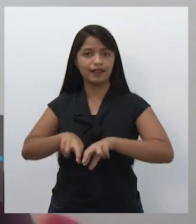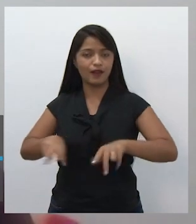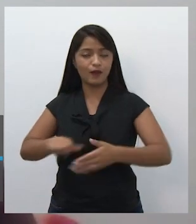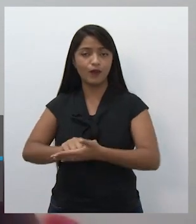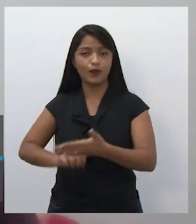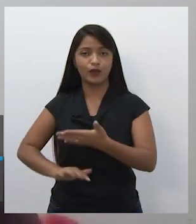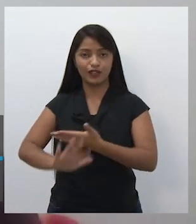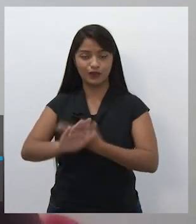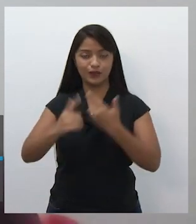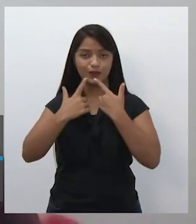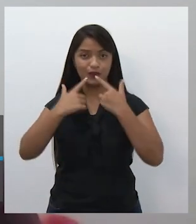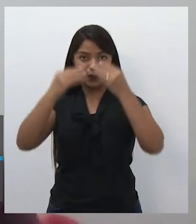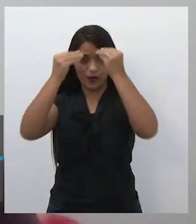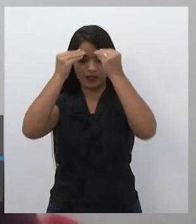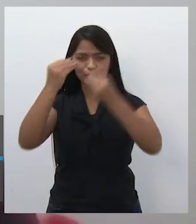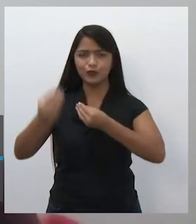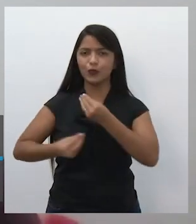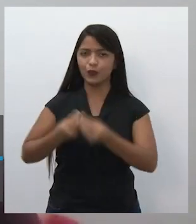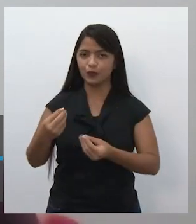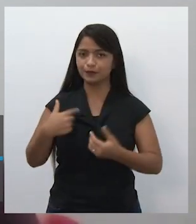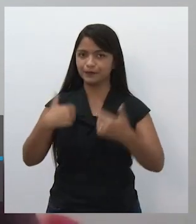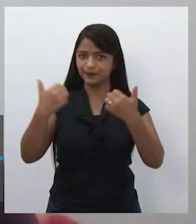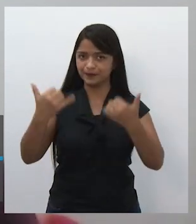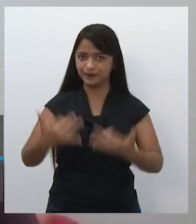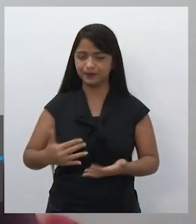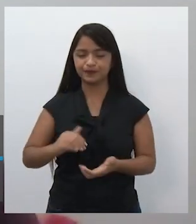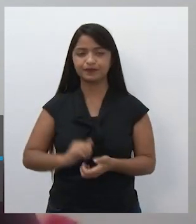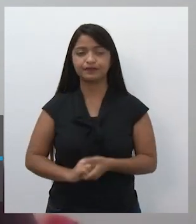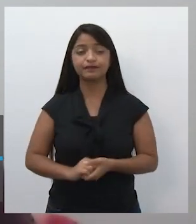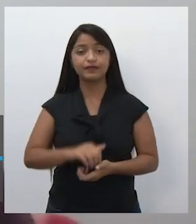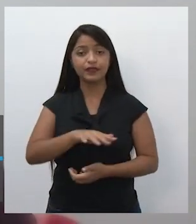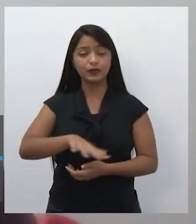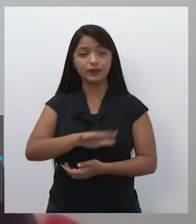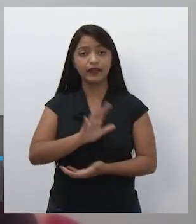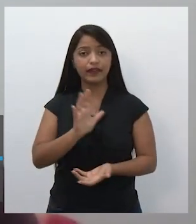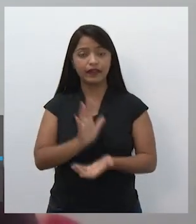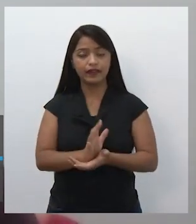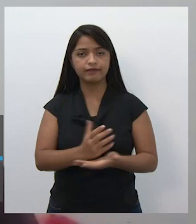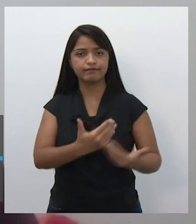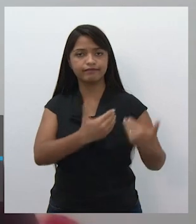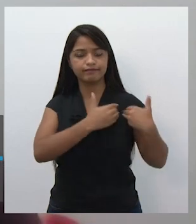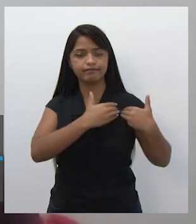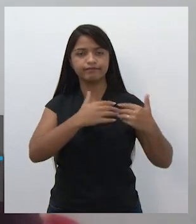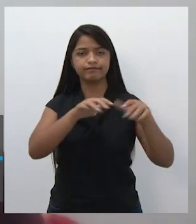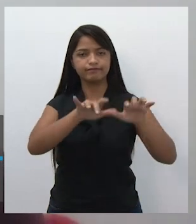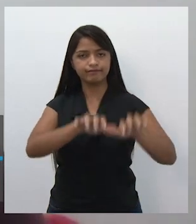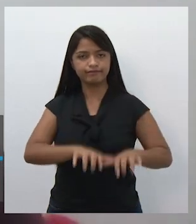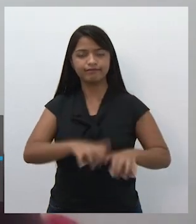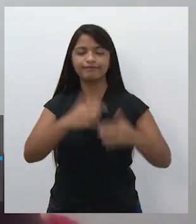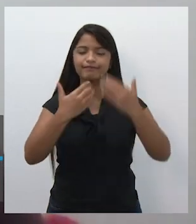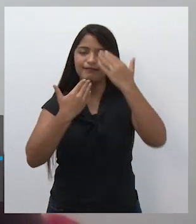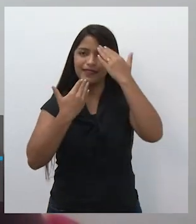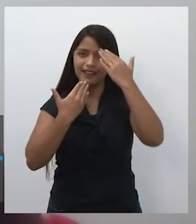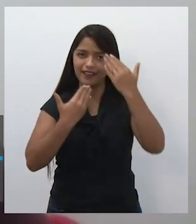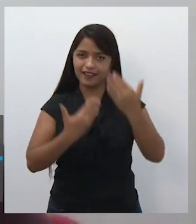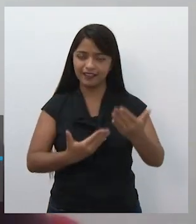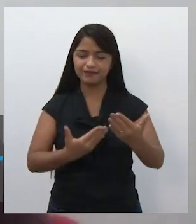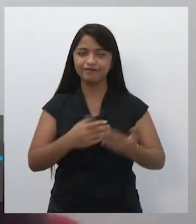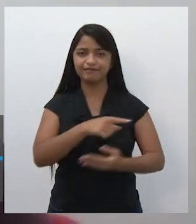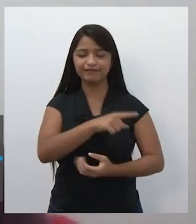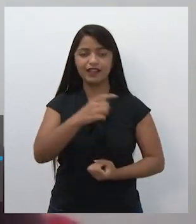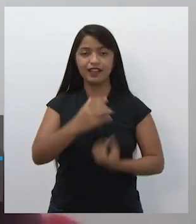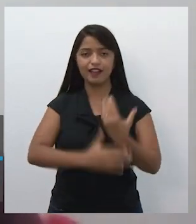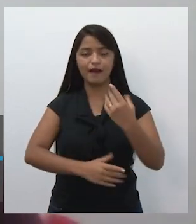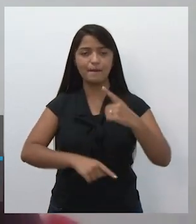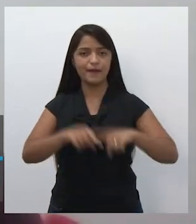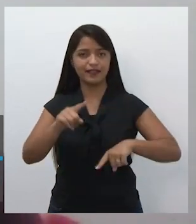né. Gostaria de agradecer aos redatores que participaram ativamente para a construção desse material, em específico, né, ou seja, para